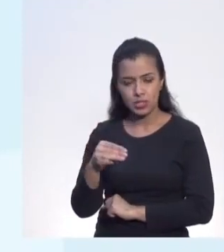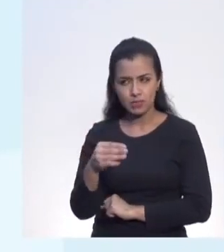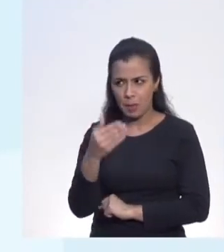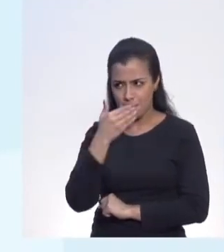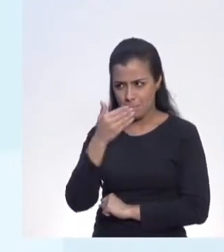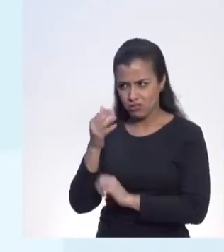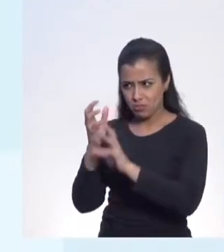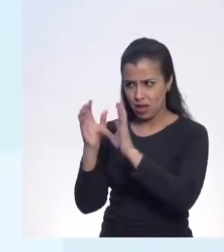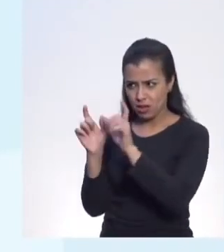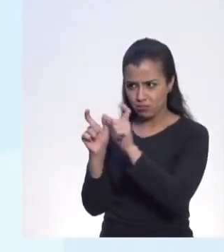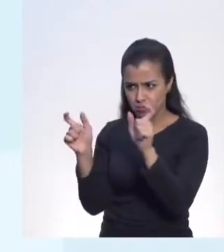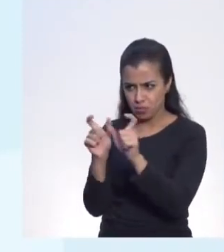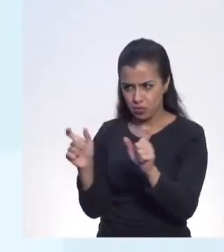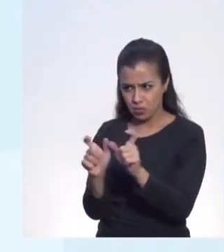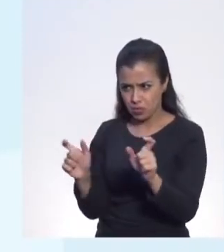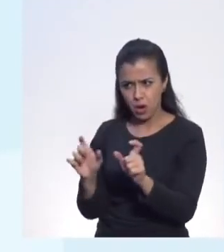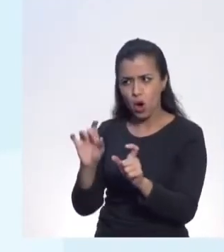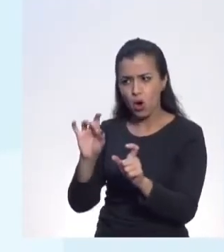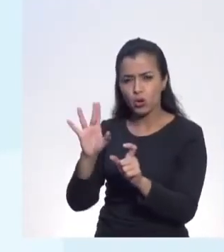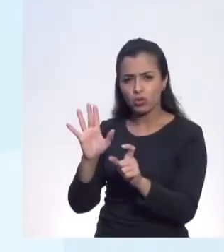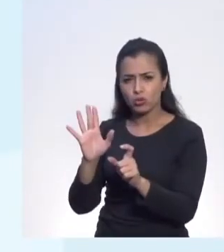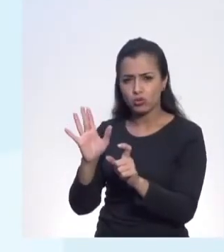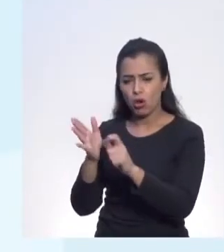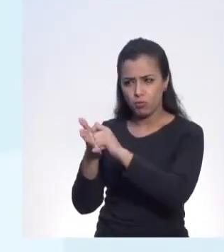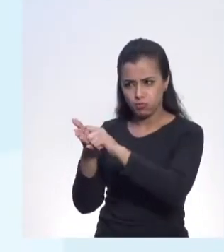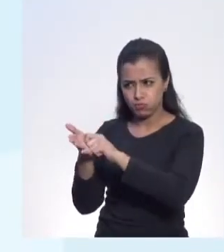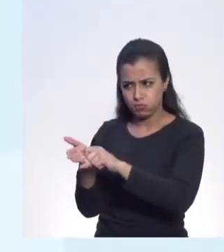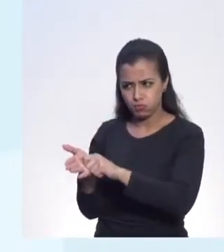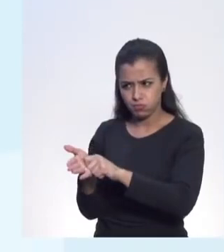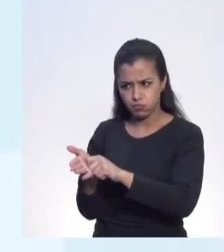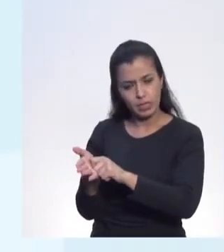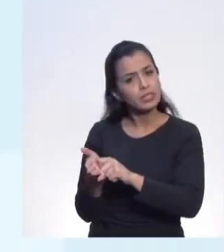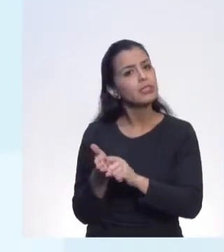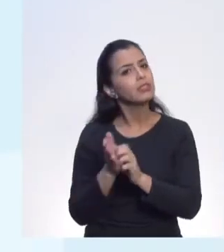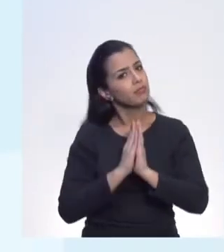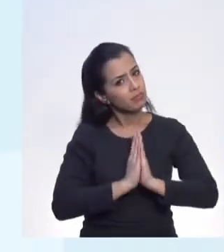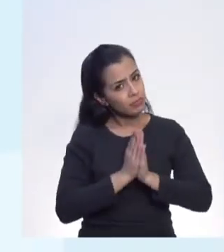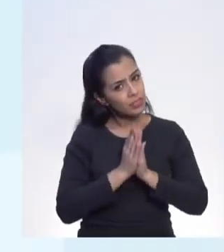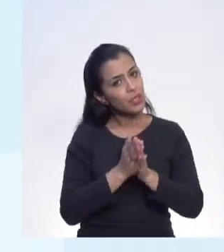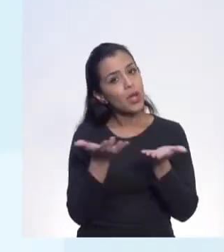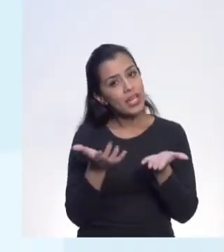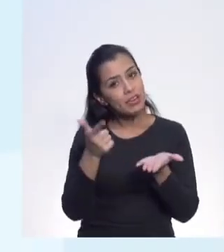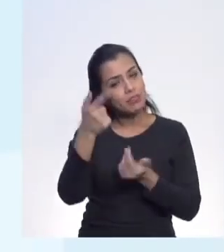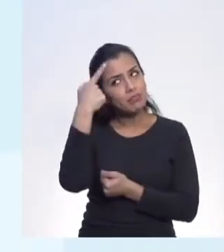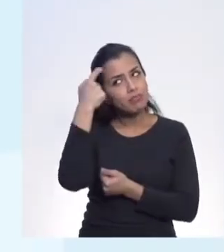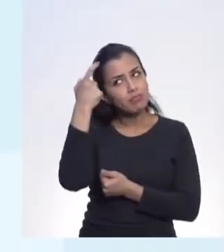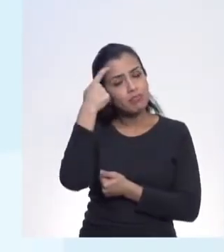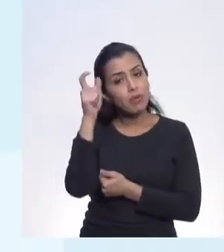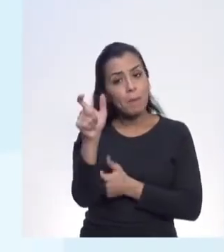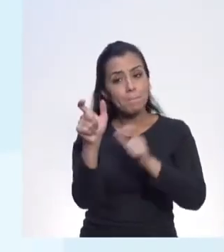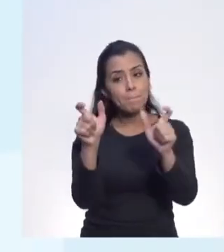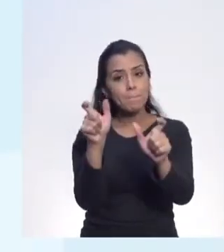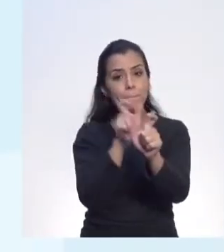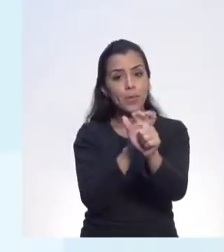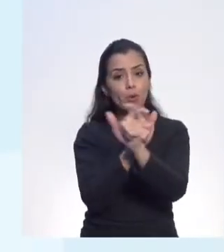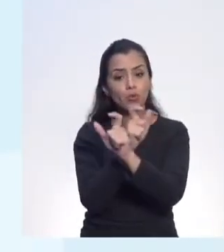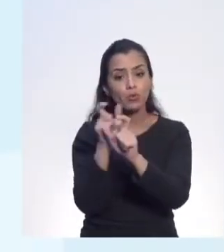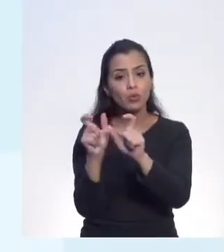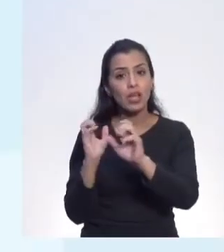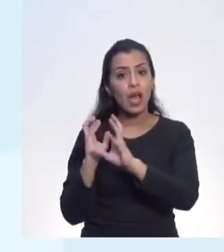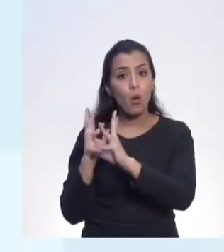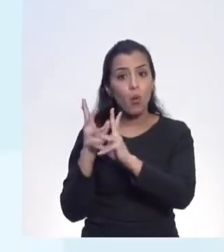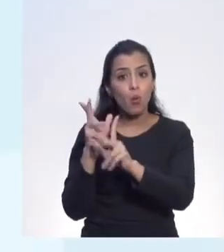montar esses anagramas? Ou rascunhar, pelo menos? Ou não? Eu gostaria muito que você tentasse montar o total